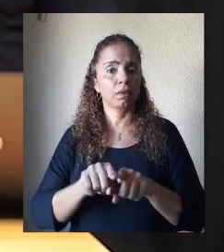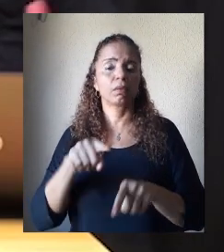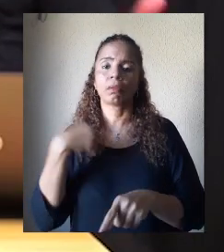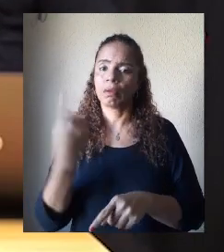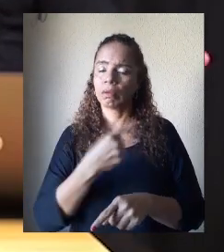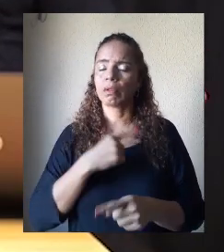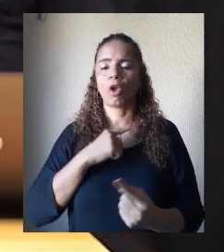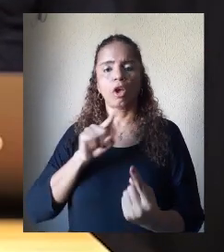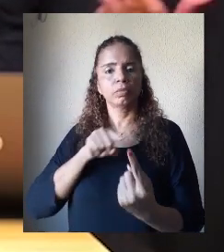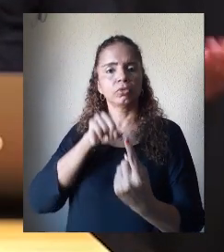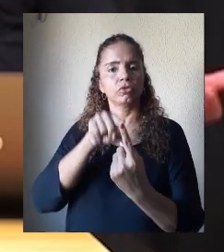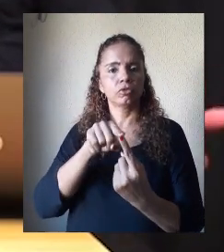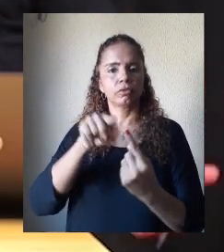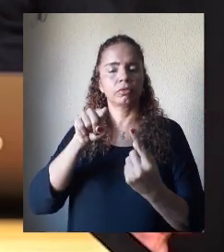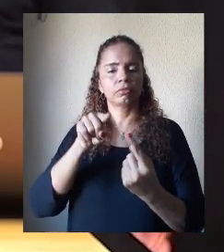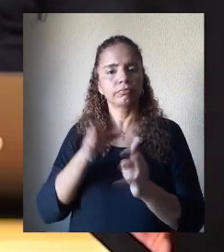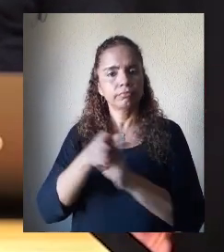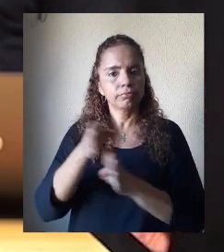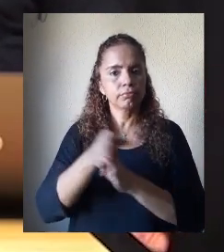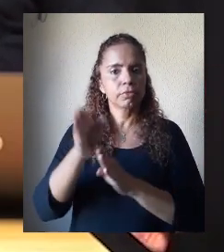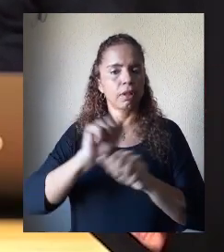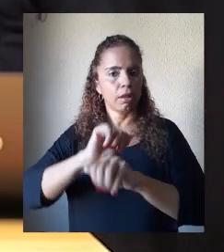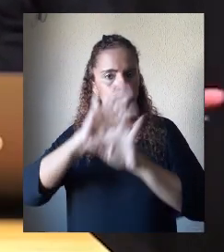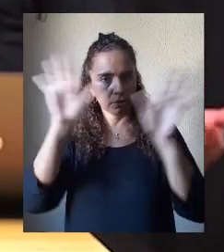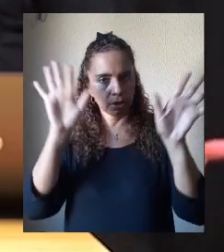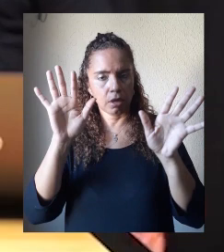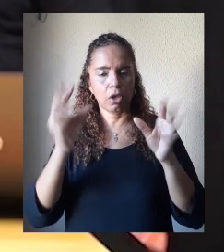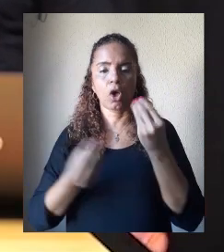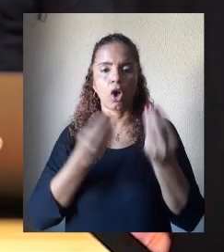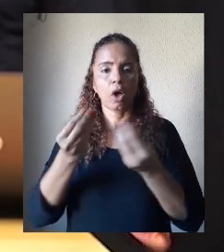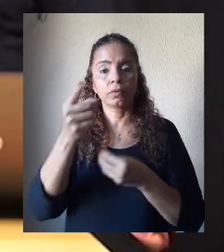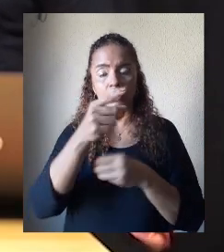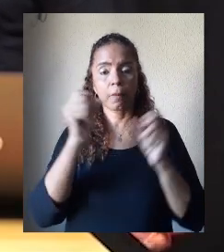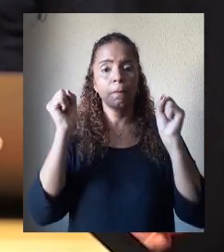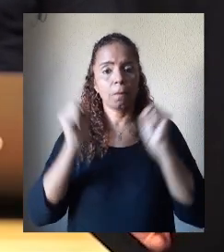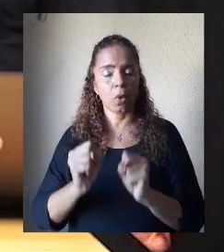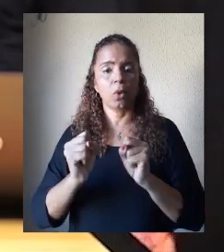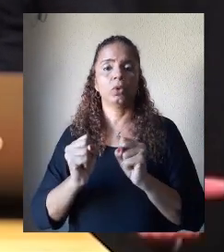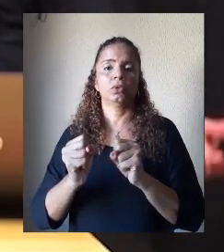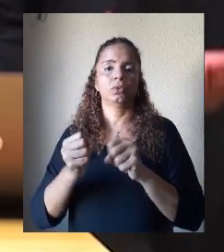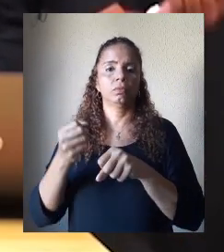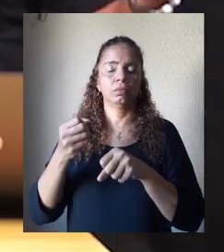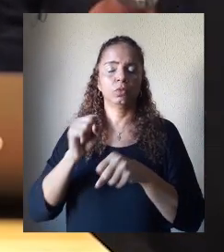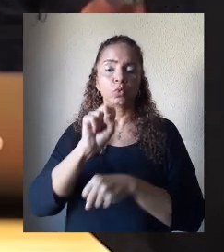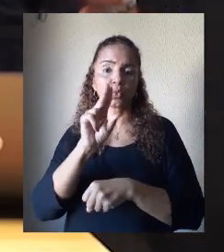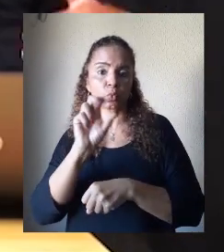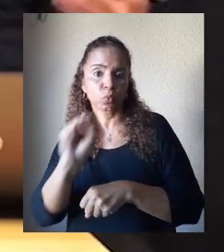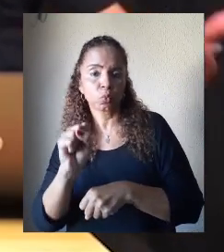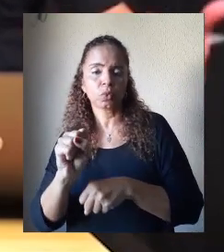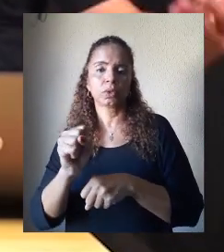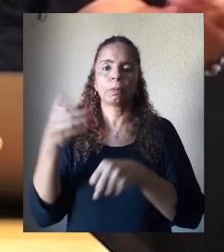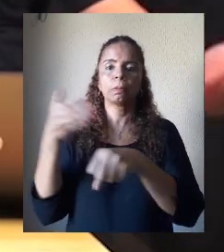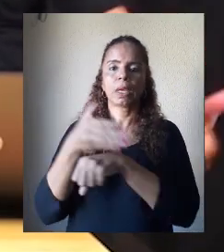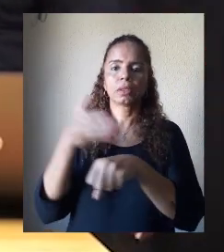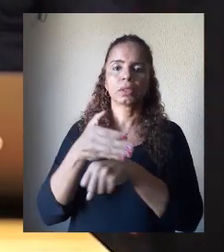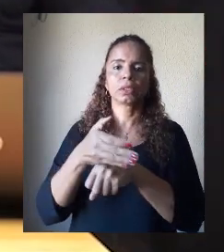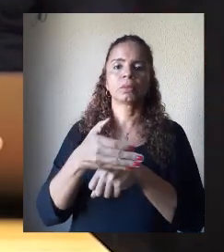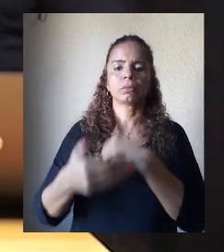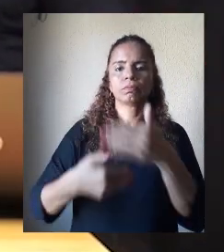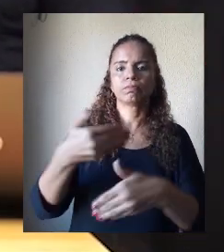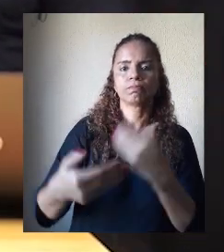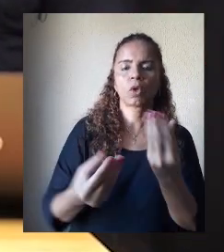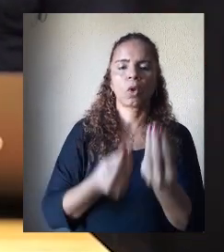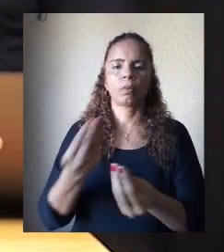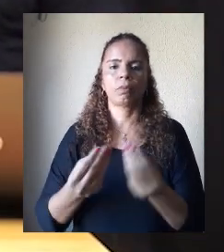de esclarecer como o SUS participa desse processo, a sua importância e relevância e onde nós precisamos melhorar